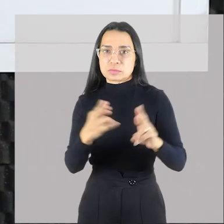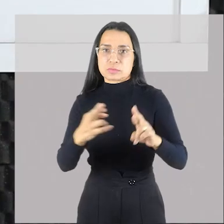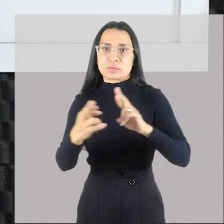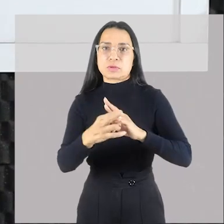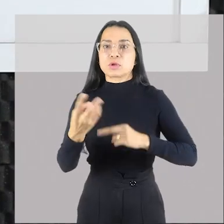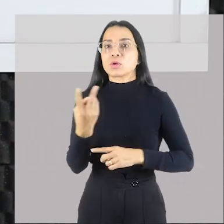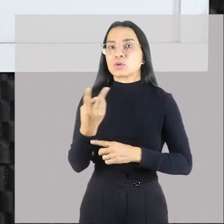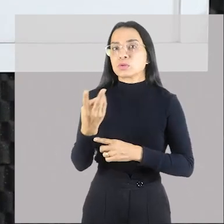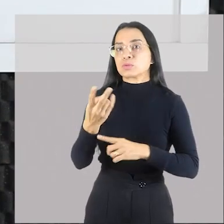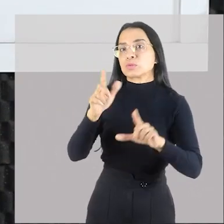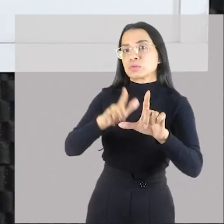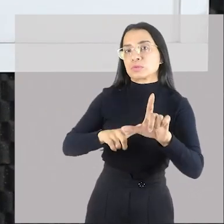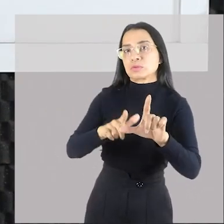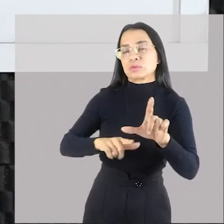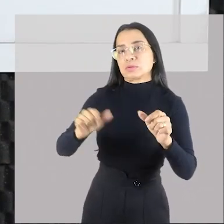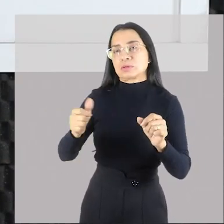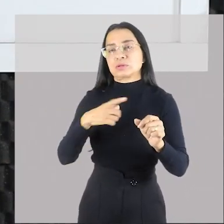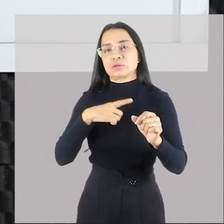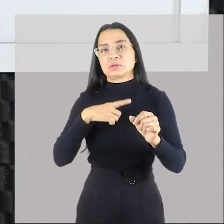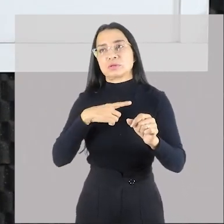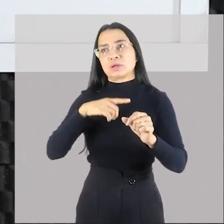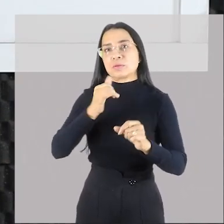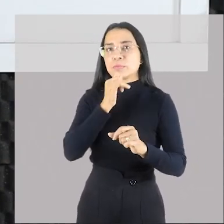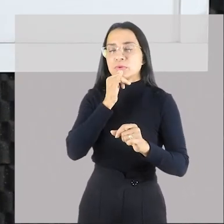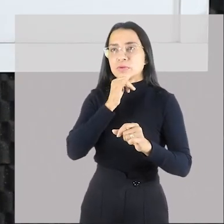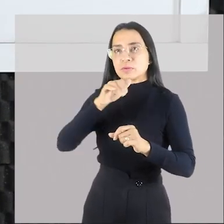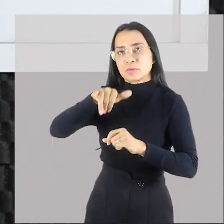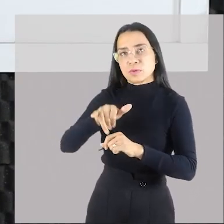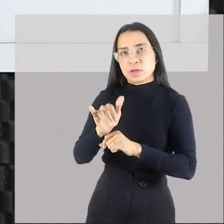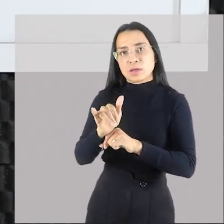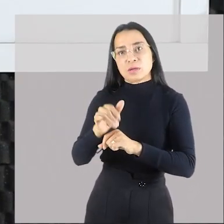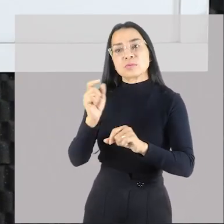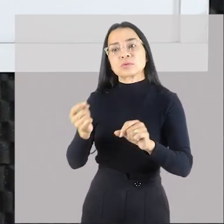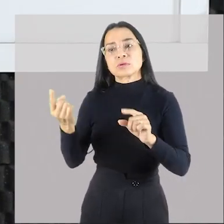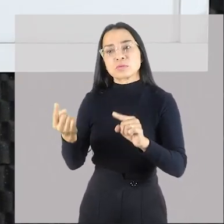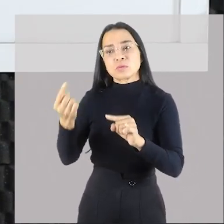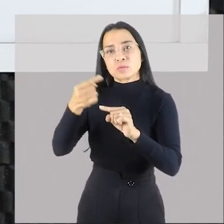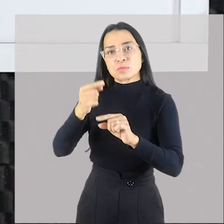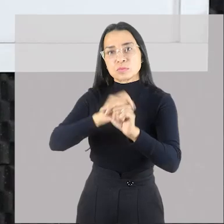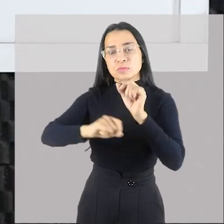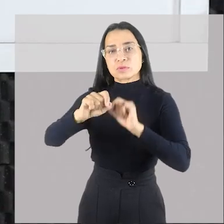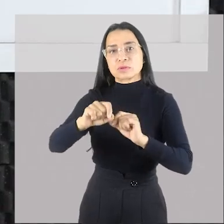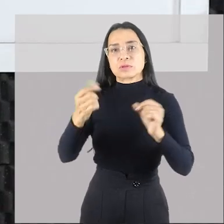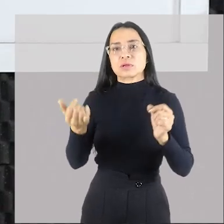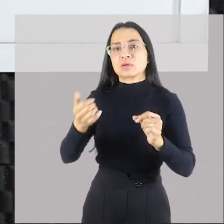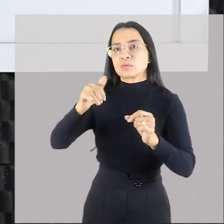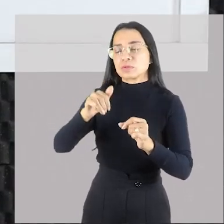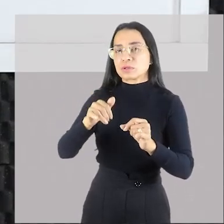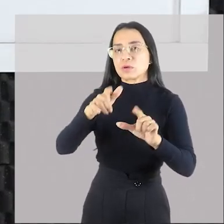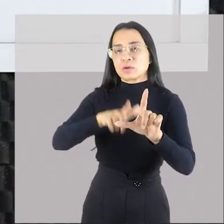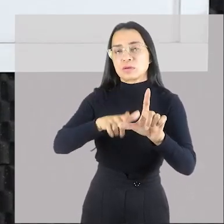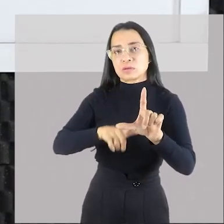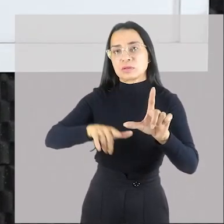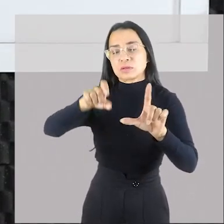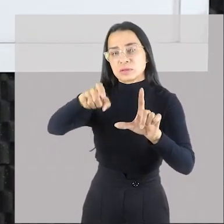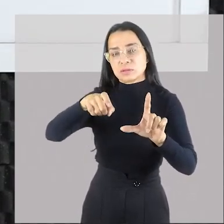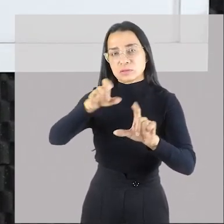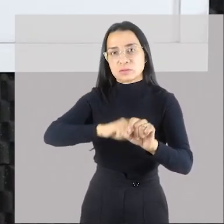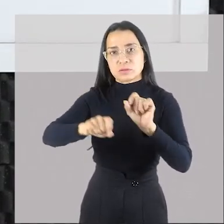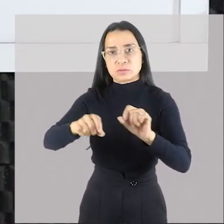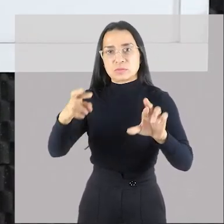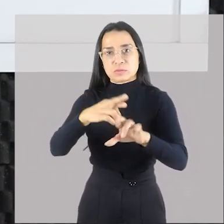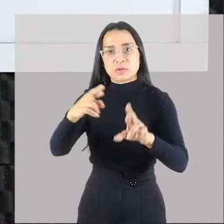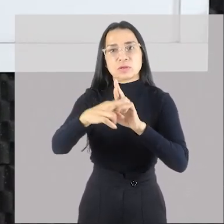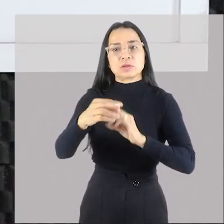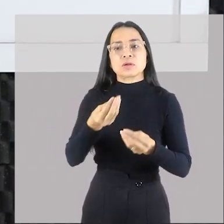duas variáveis, né? Você tem uma variável y que está em função de uma outra variável x, certo? Essa relação se